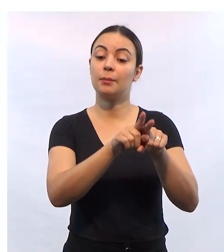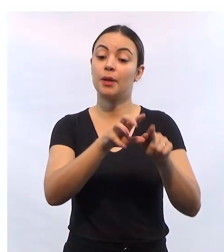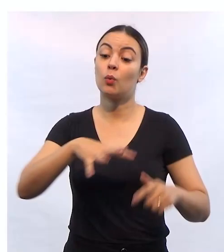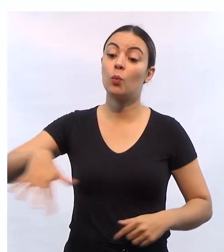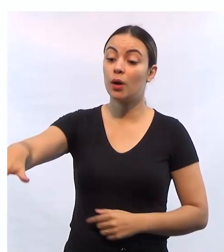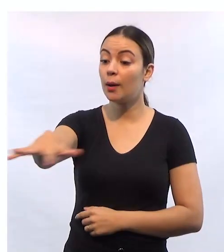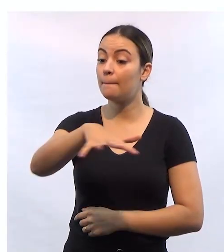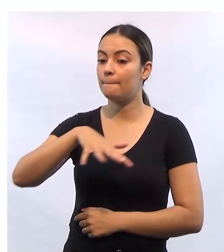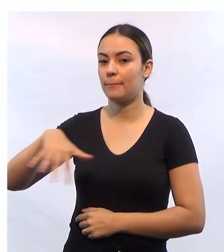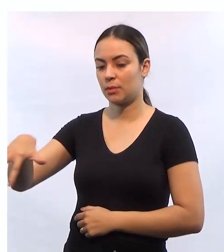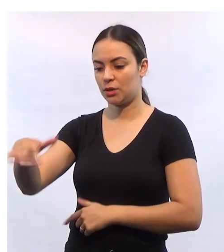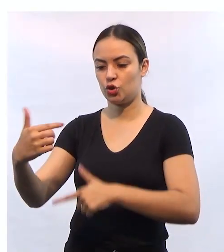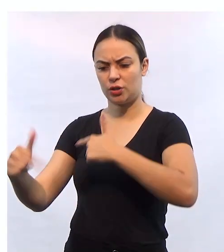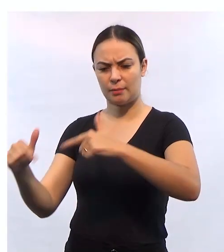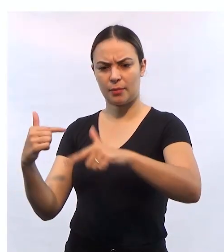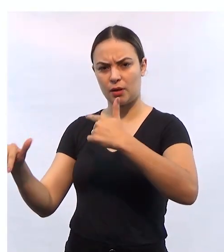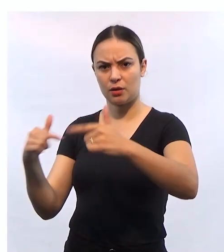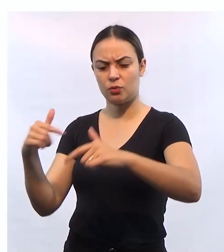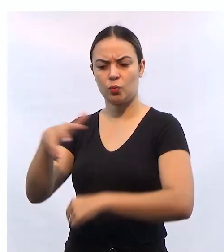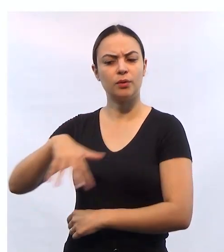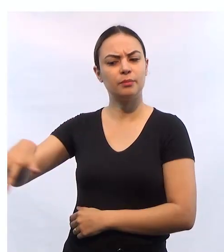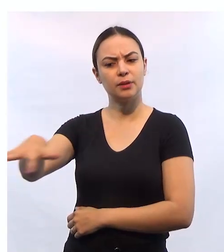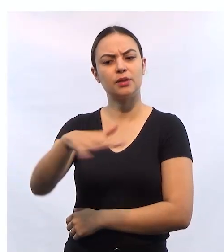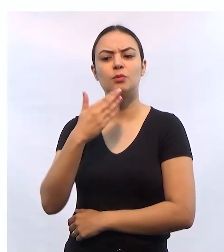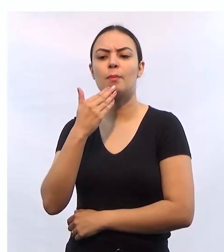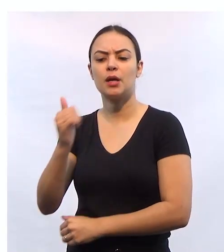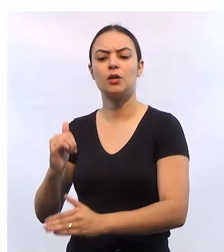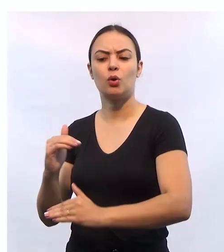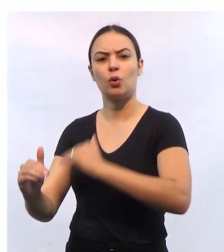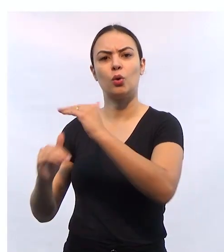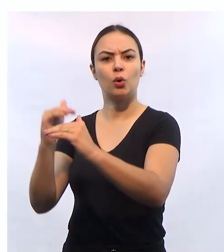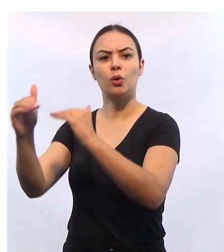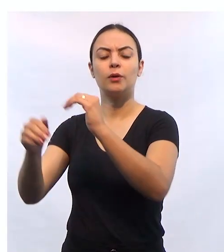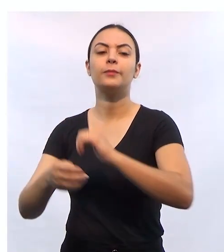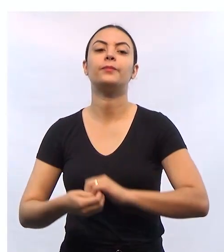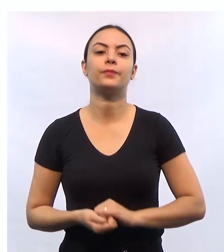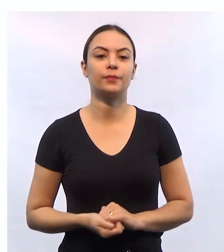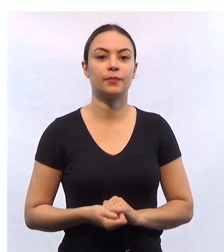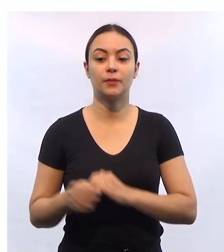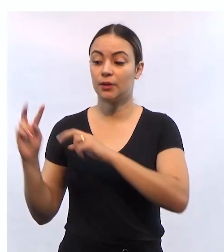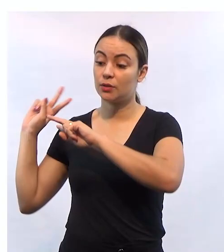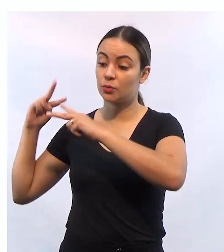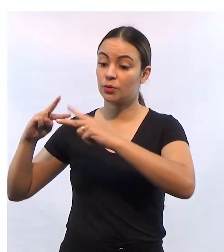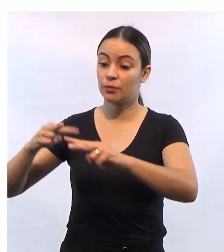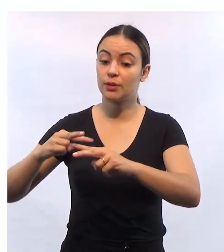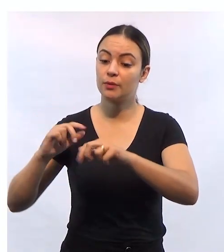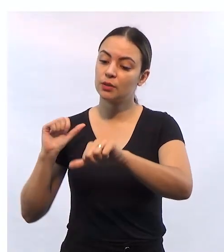que circunda as relações de trabalho. As consequências dessa mudança podem